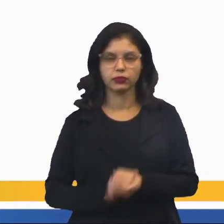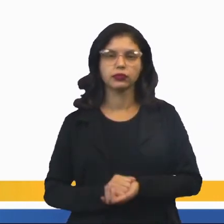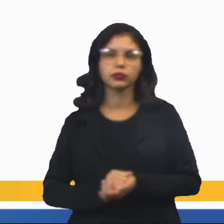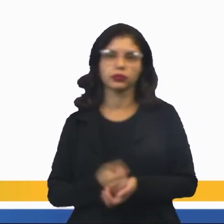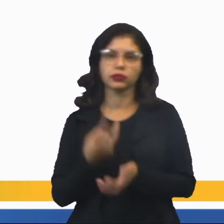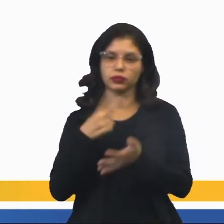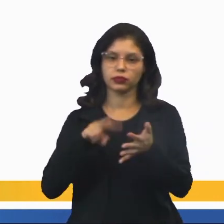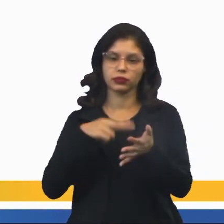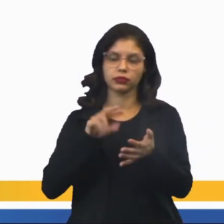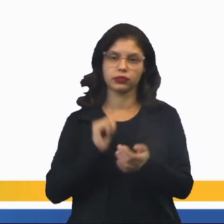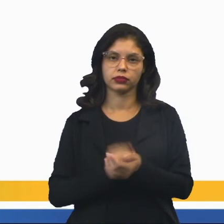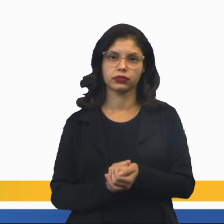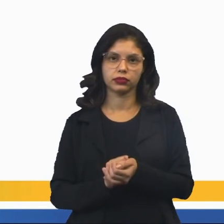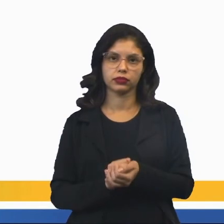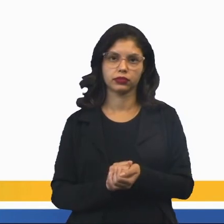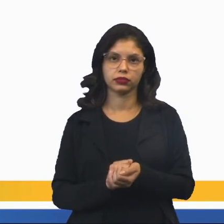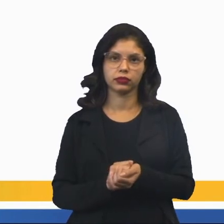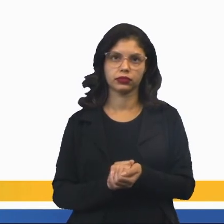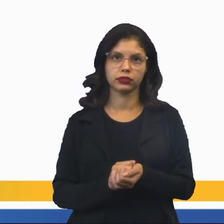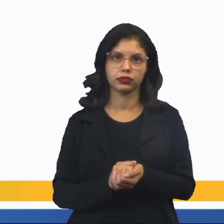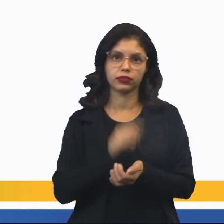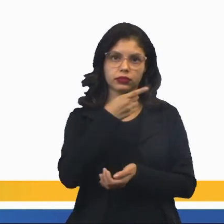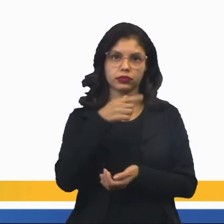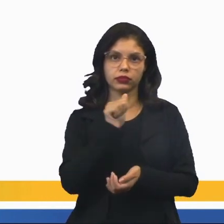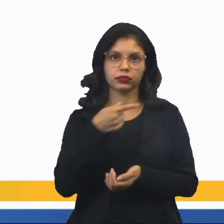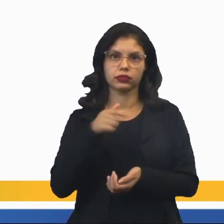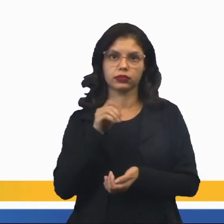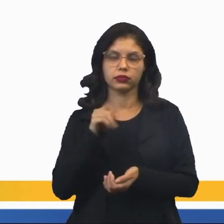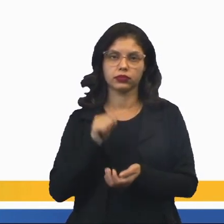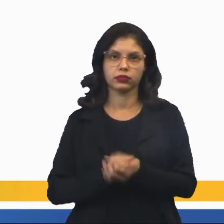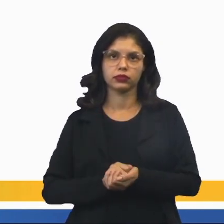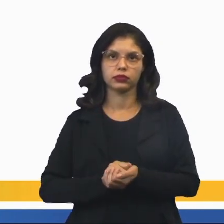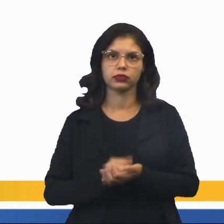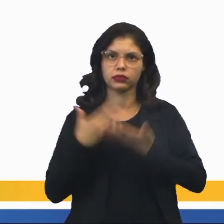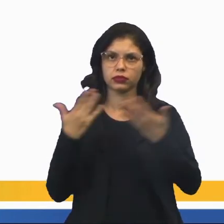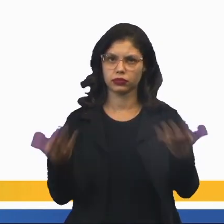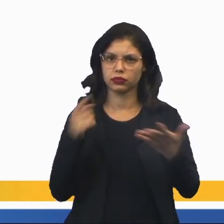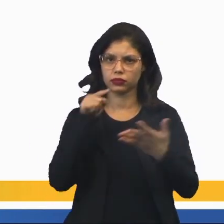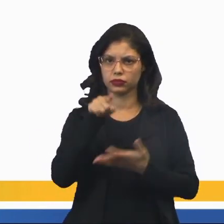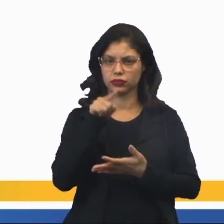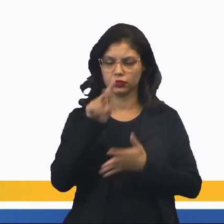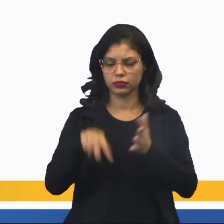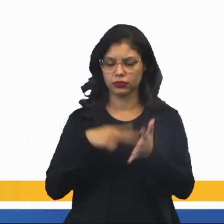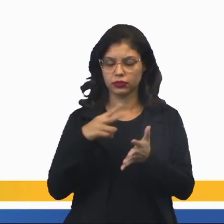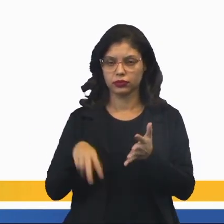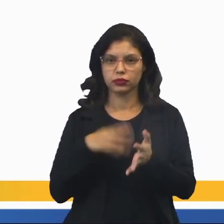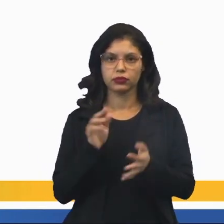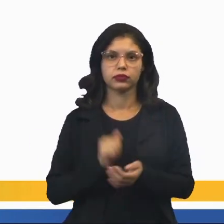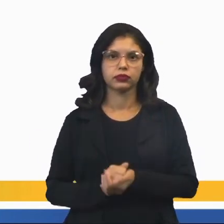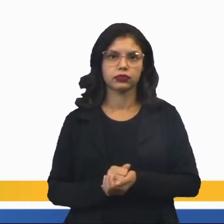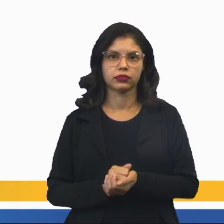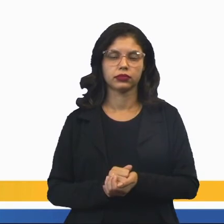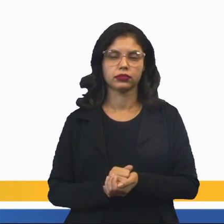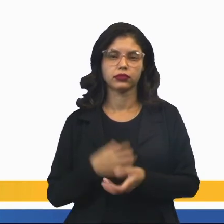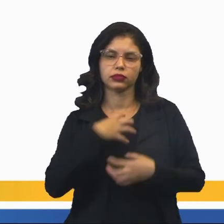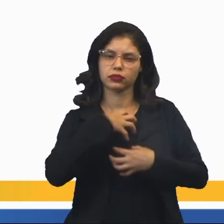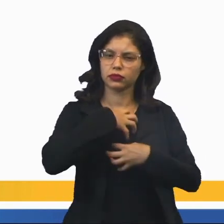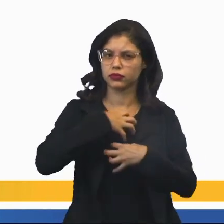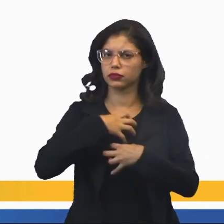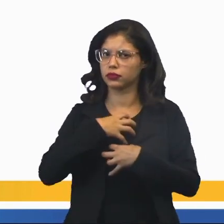de dança de chachado, desse ritmo. E essa dança, esse ritmo,